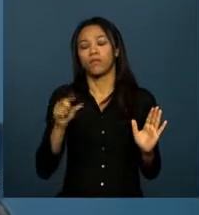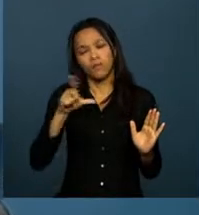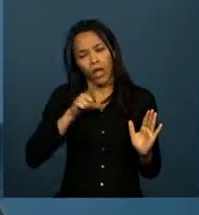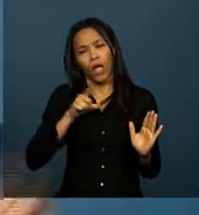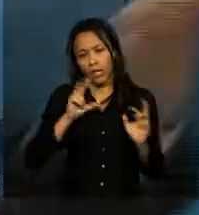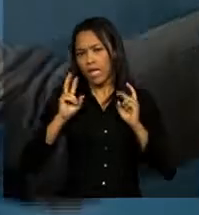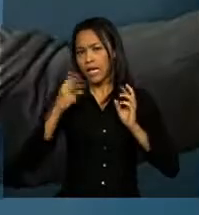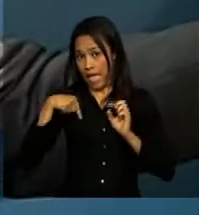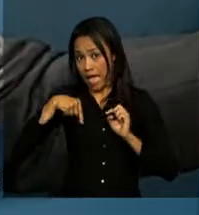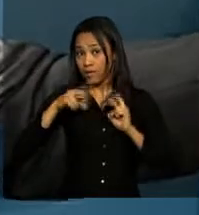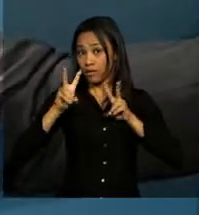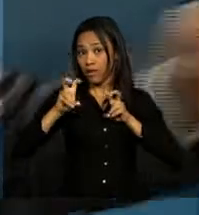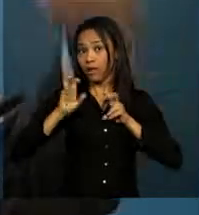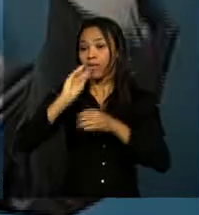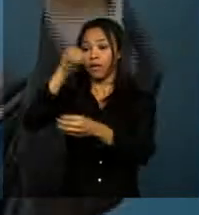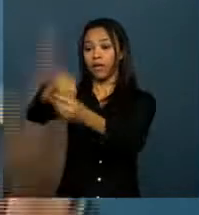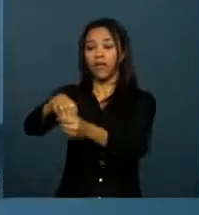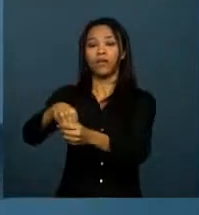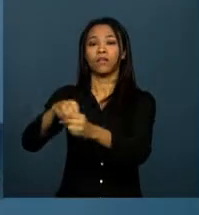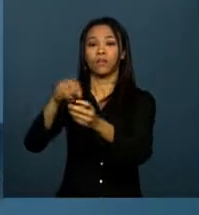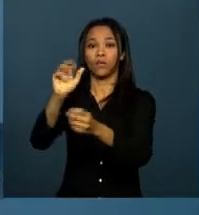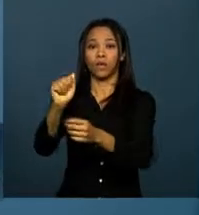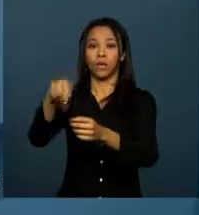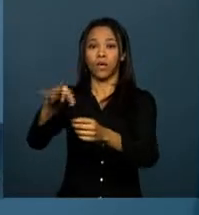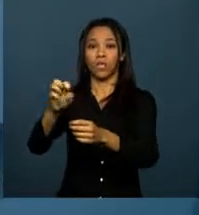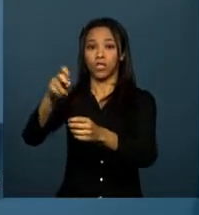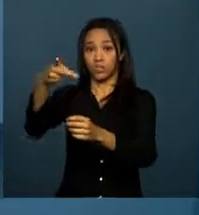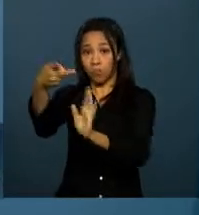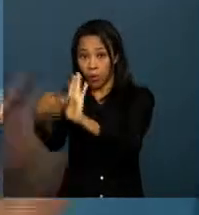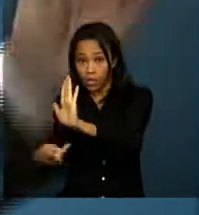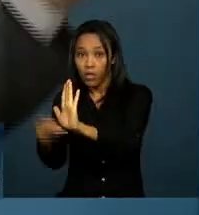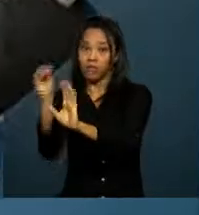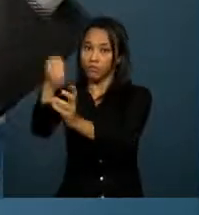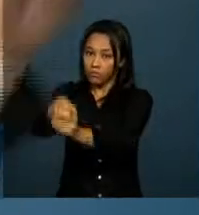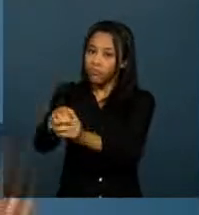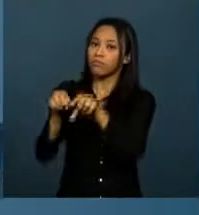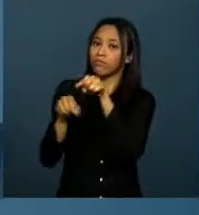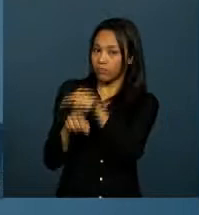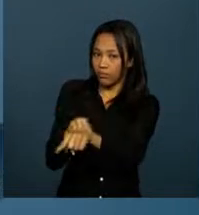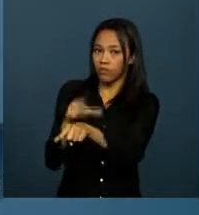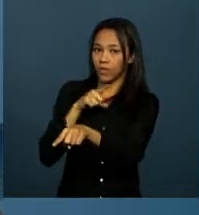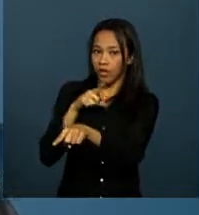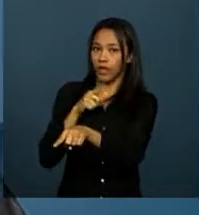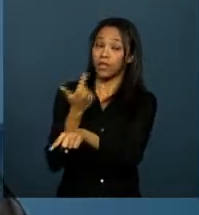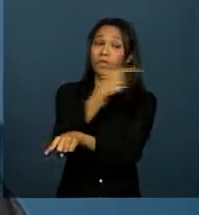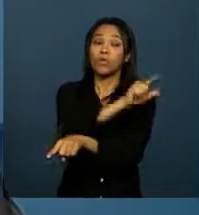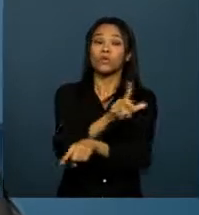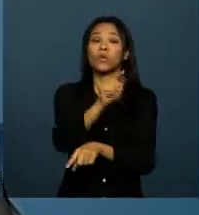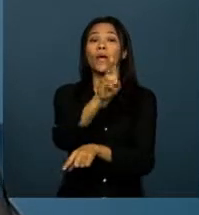tratado no anteprojeto. A Juliana fará uma exposição para vocês, como também da regulamentação, o Gabriel poderá